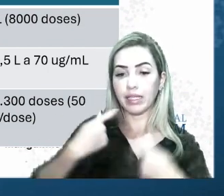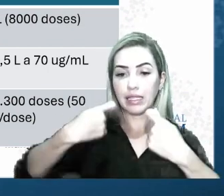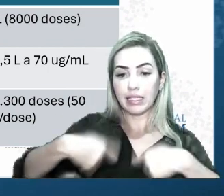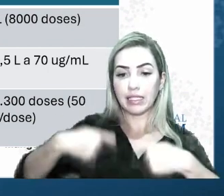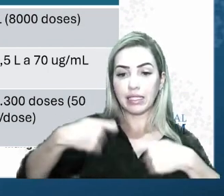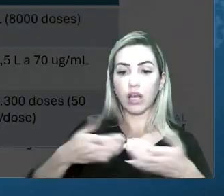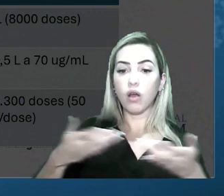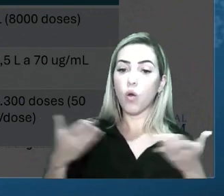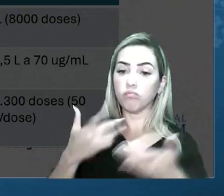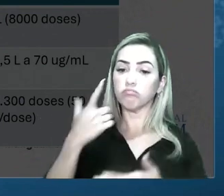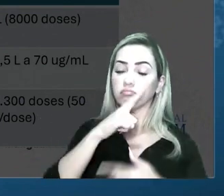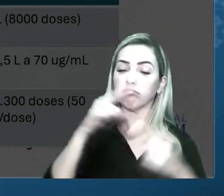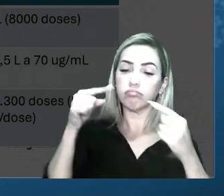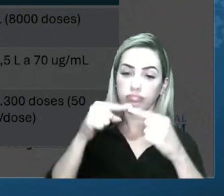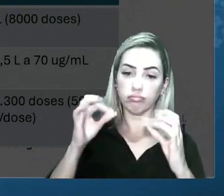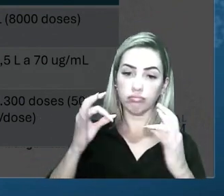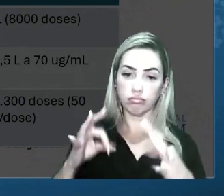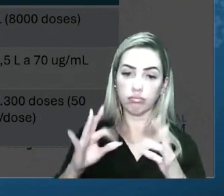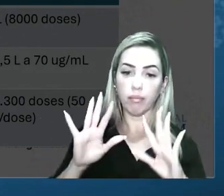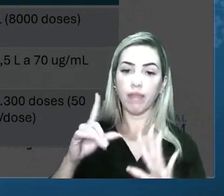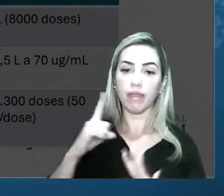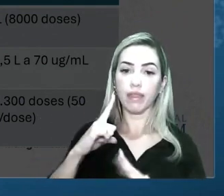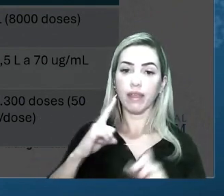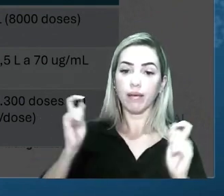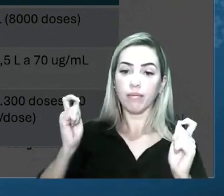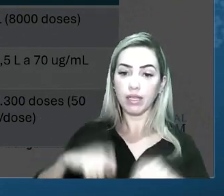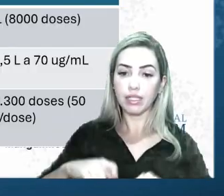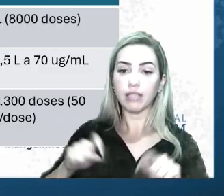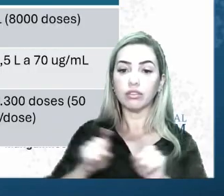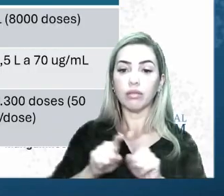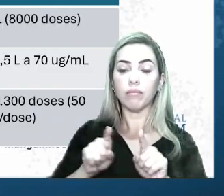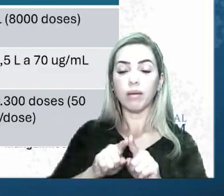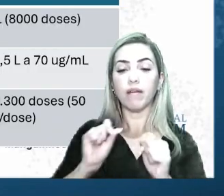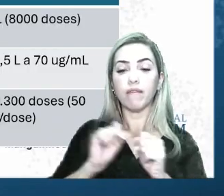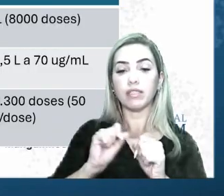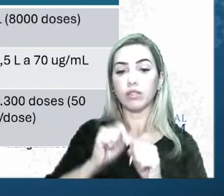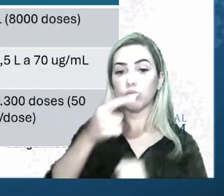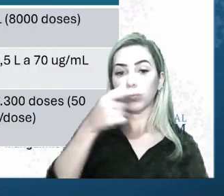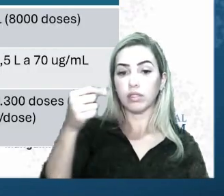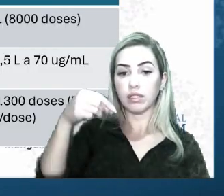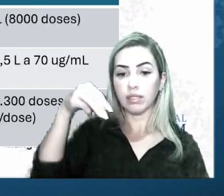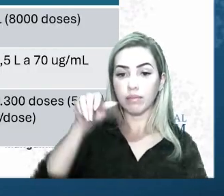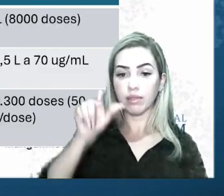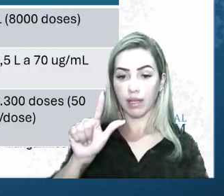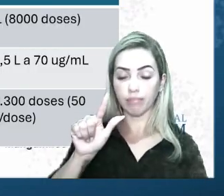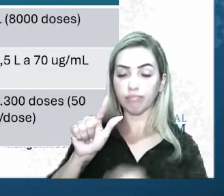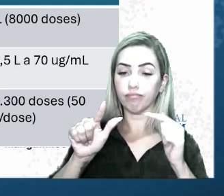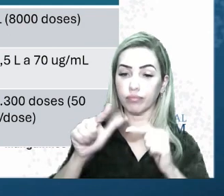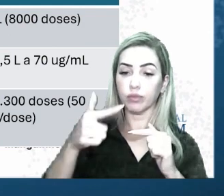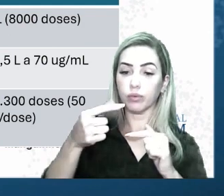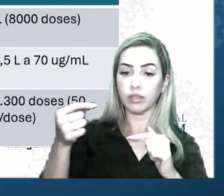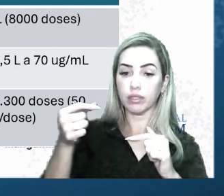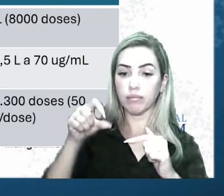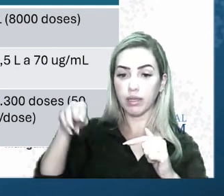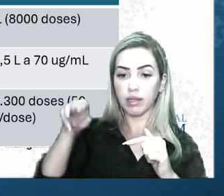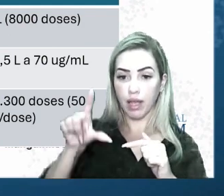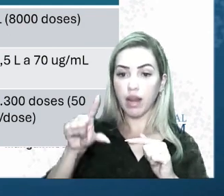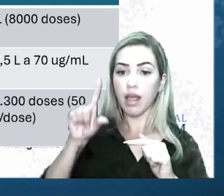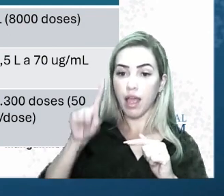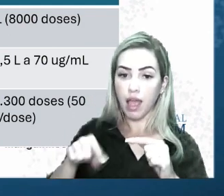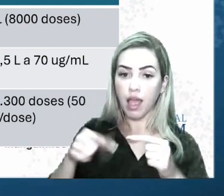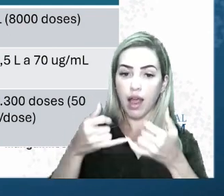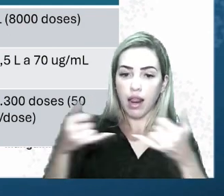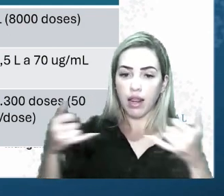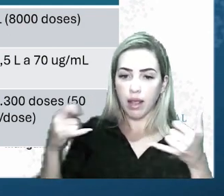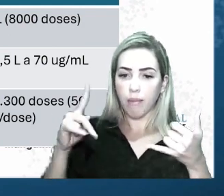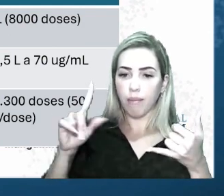atende, mas nós já temos capacidade para fazer em 200 ml, e 200 ml de plasmídio linearizado é suficiente